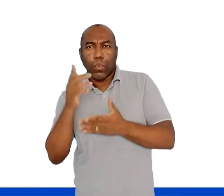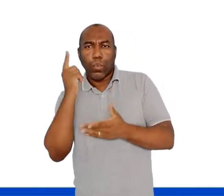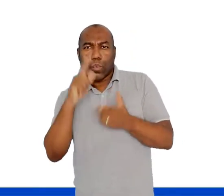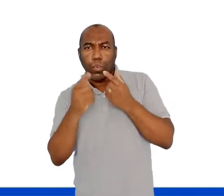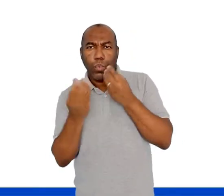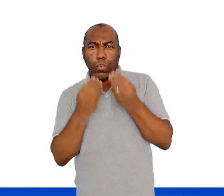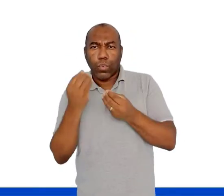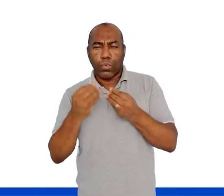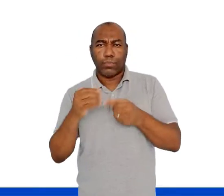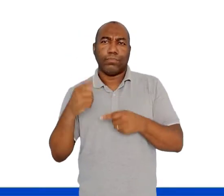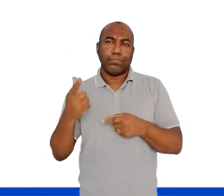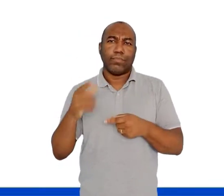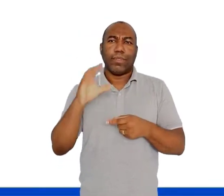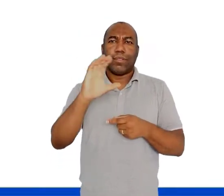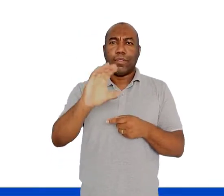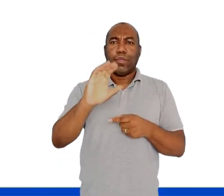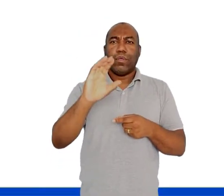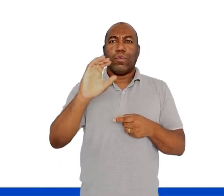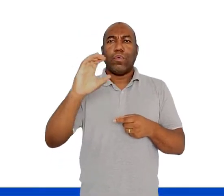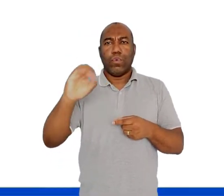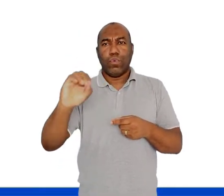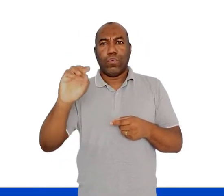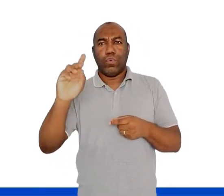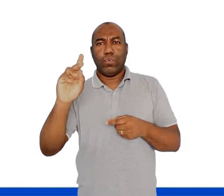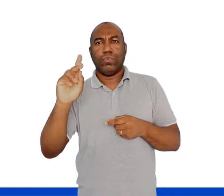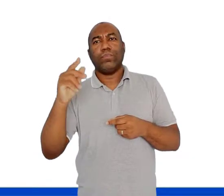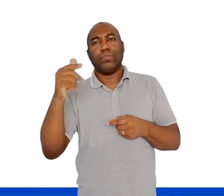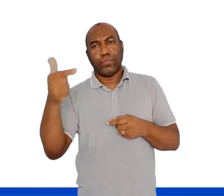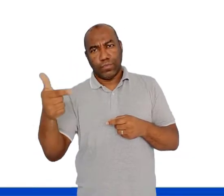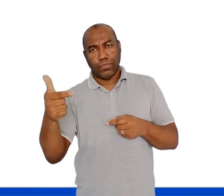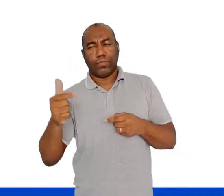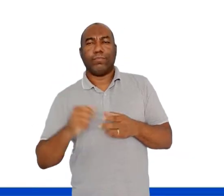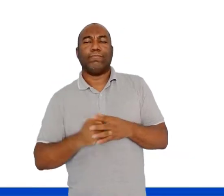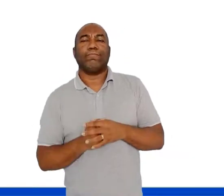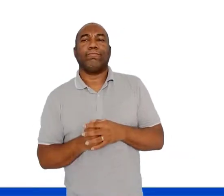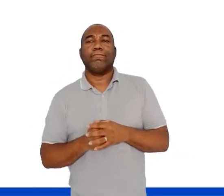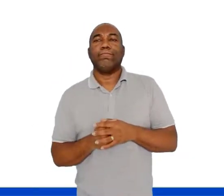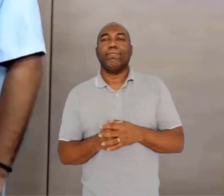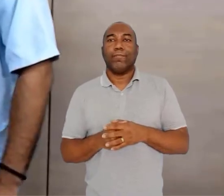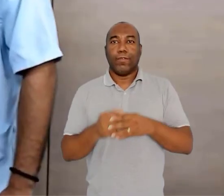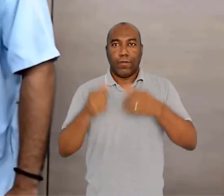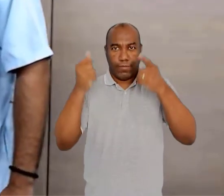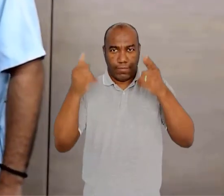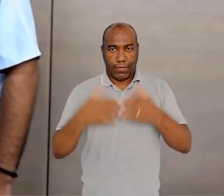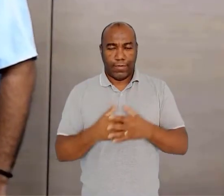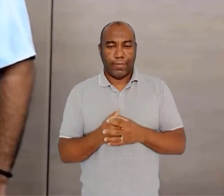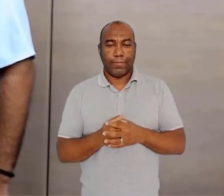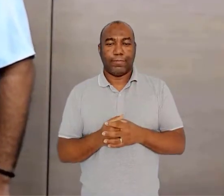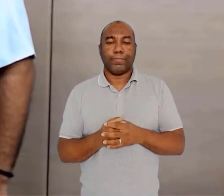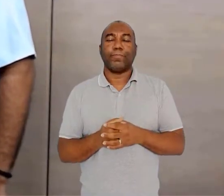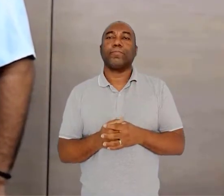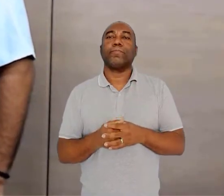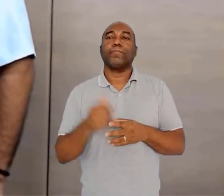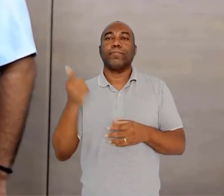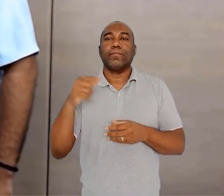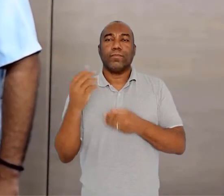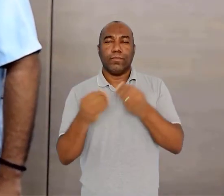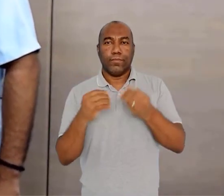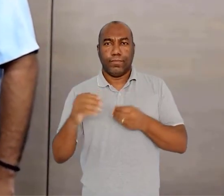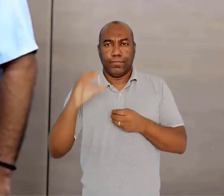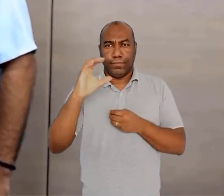liberar CO2, vai liberar só o CO. Olha aqui para mim, fazendo favor. Olha a diferença. Aqui eu formo